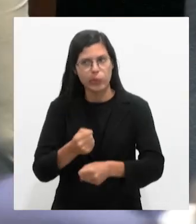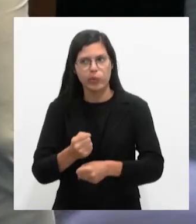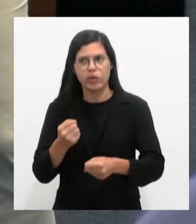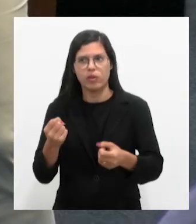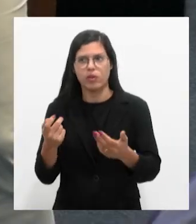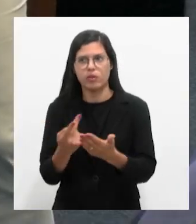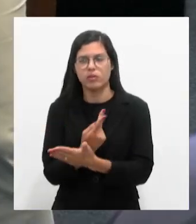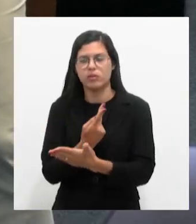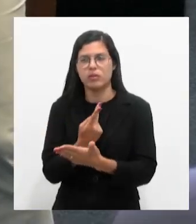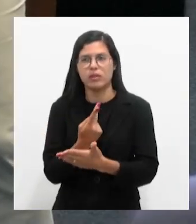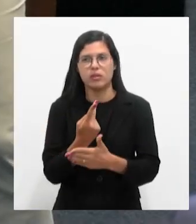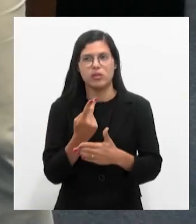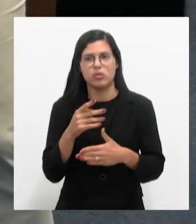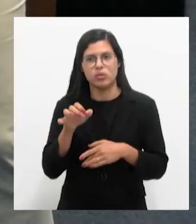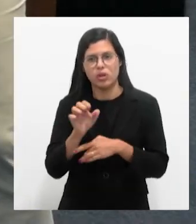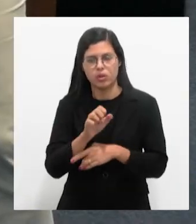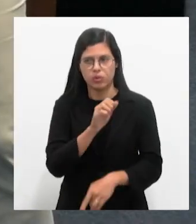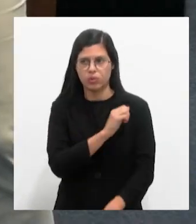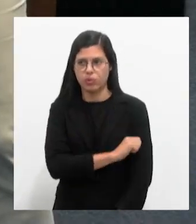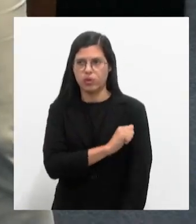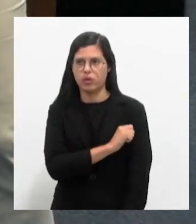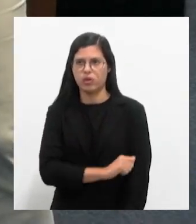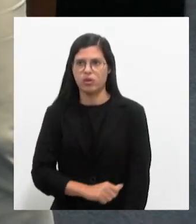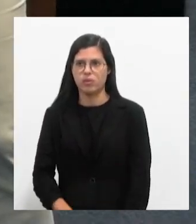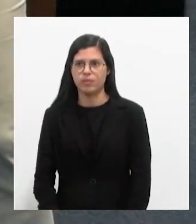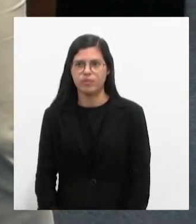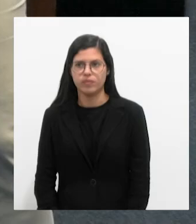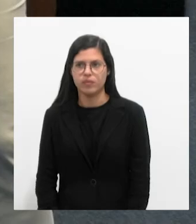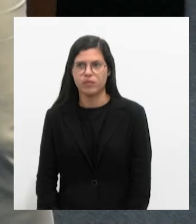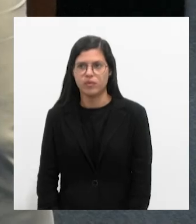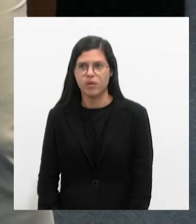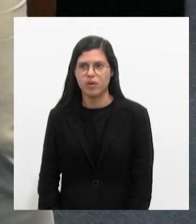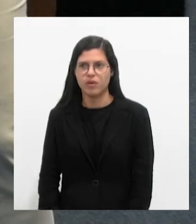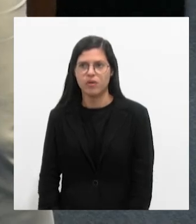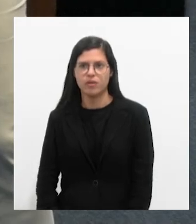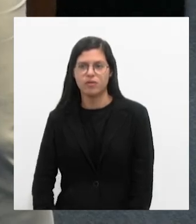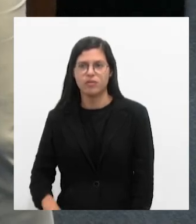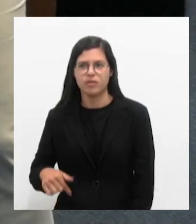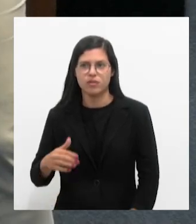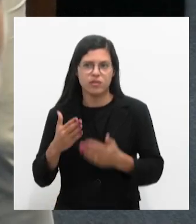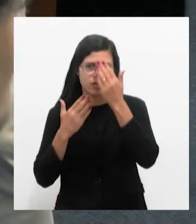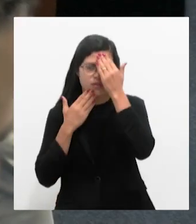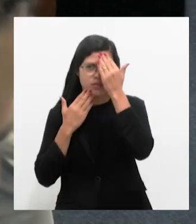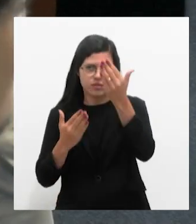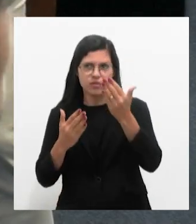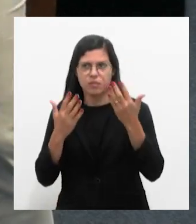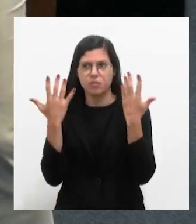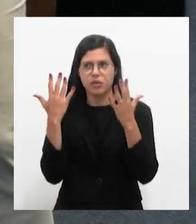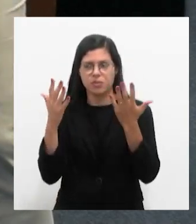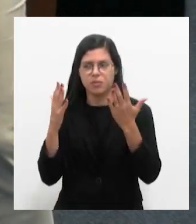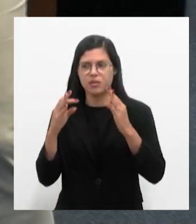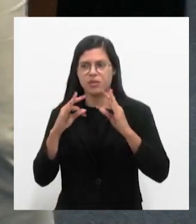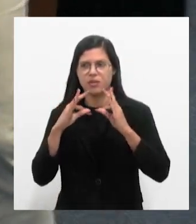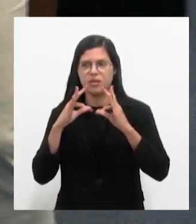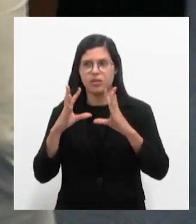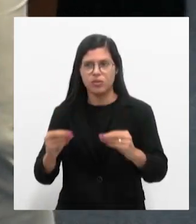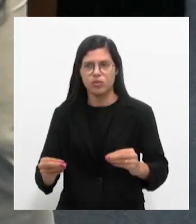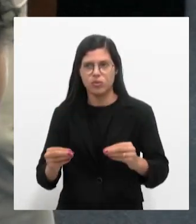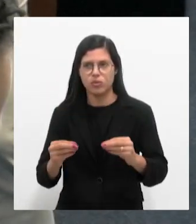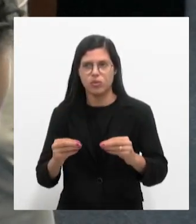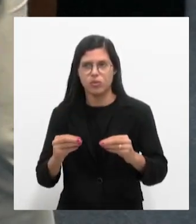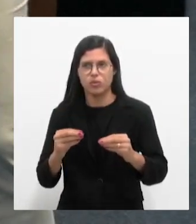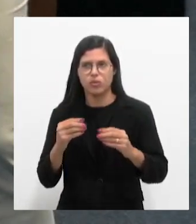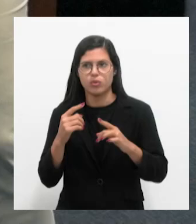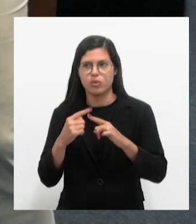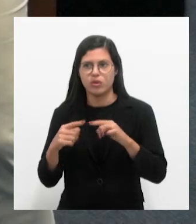nosso querido Estado do Rio de Janeiro, infelizmente. Agradecer muito e parabenizar a todos, porque essa